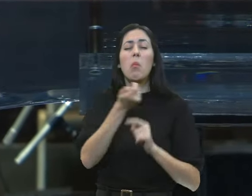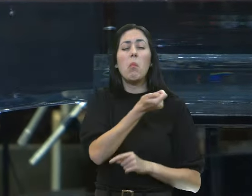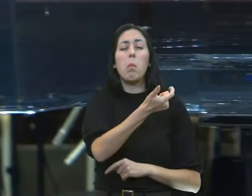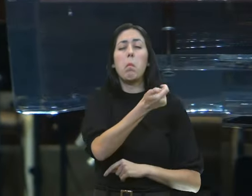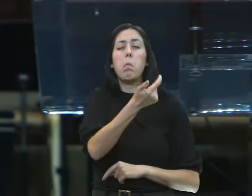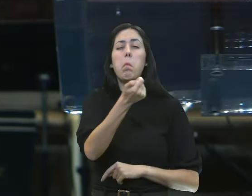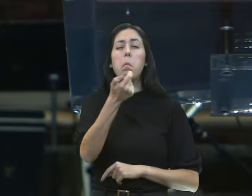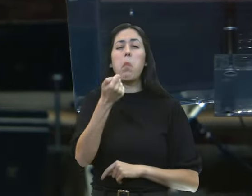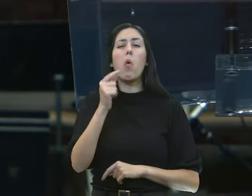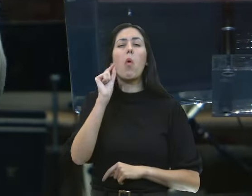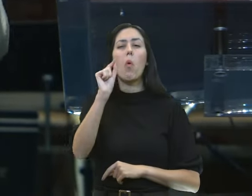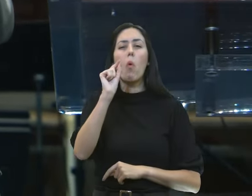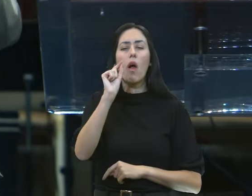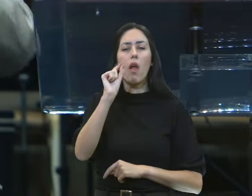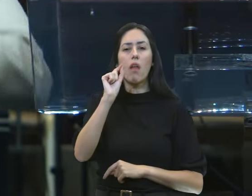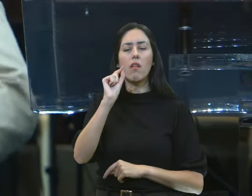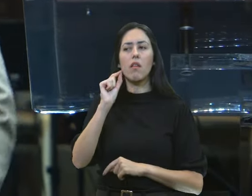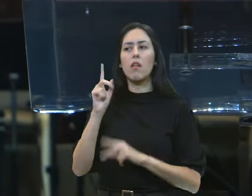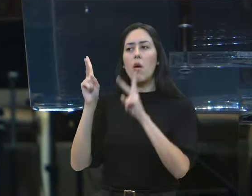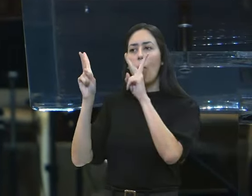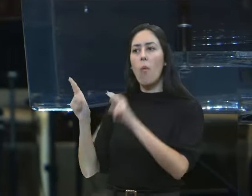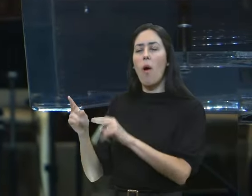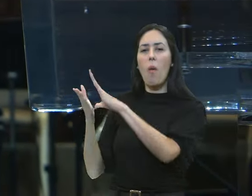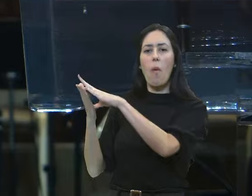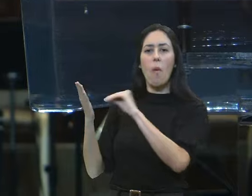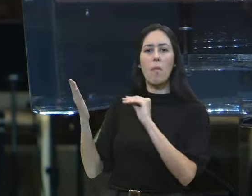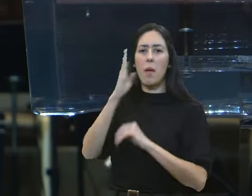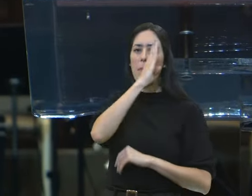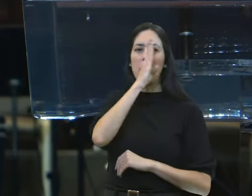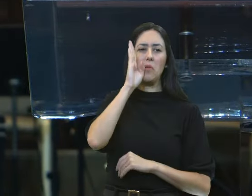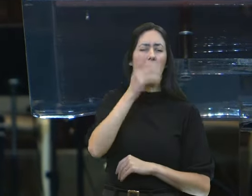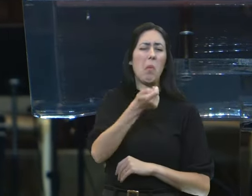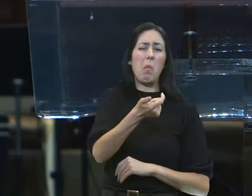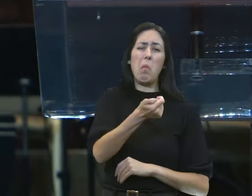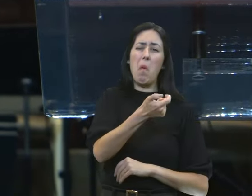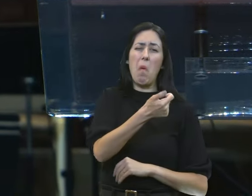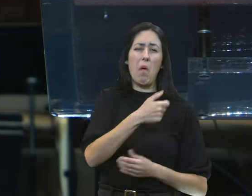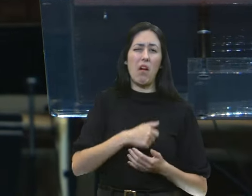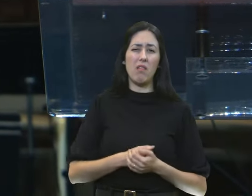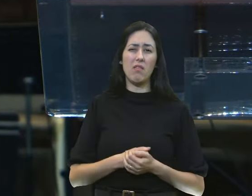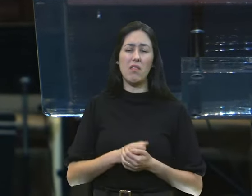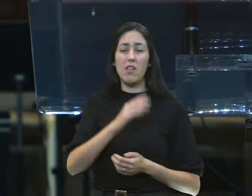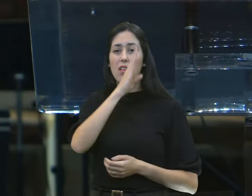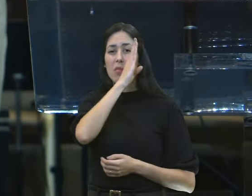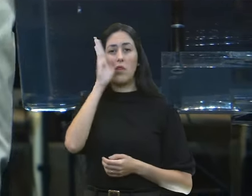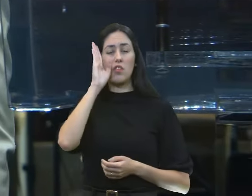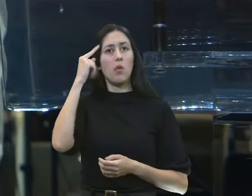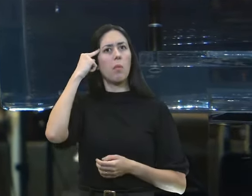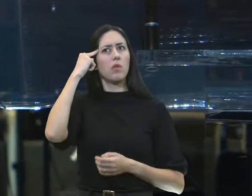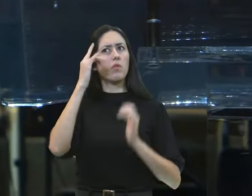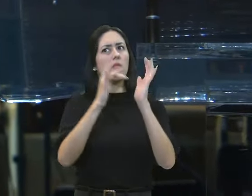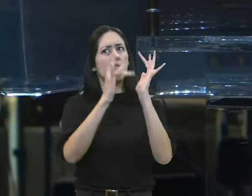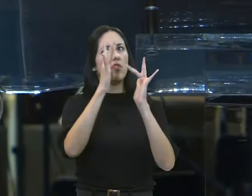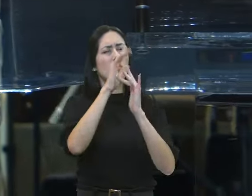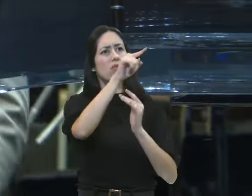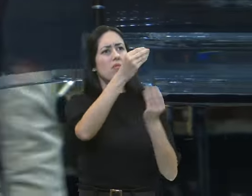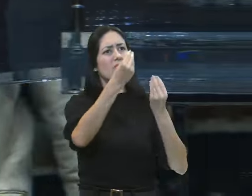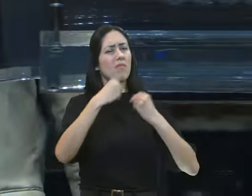a visão espiritual que Bartimeu teve, de dizer: Jesus é a solução para mim, Jesus é a força na